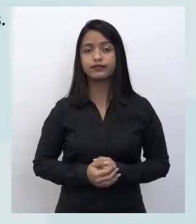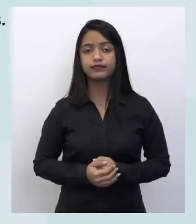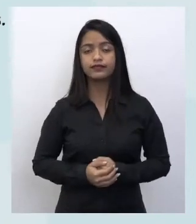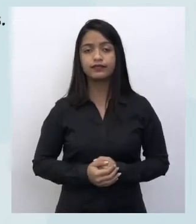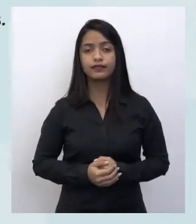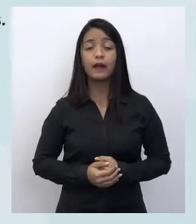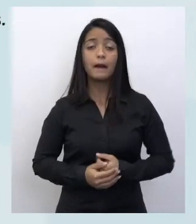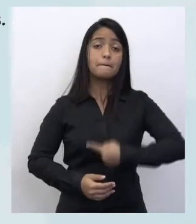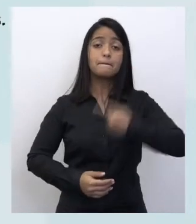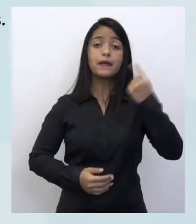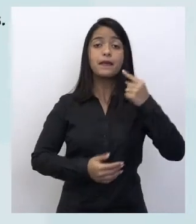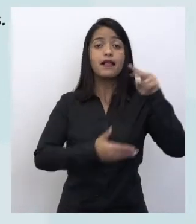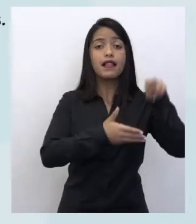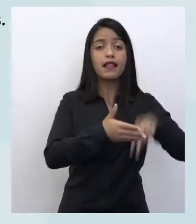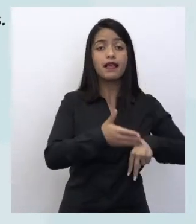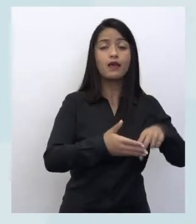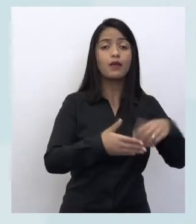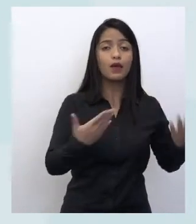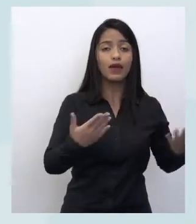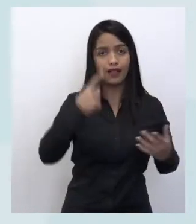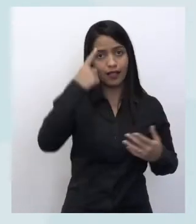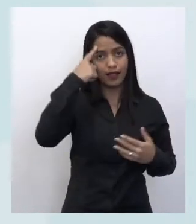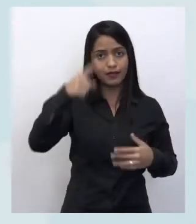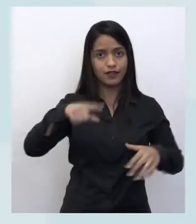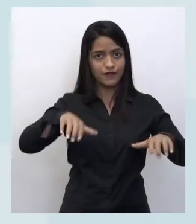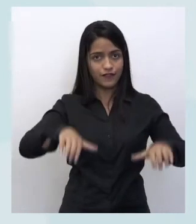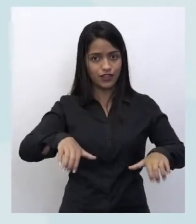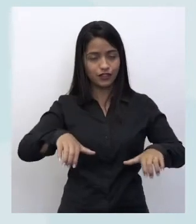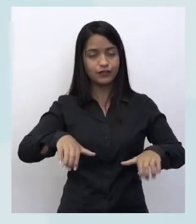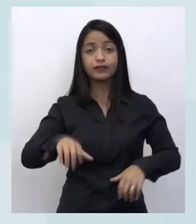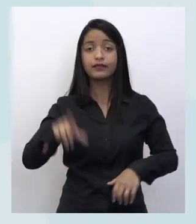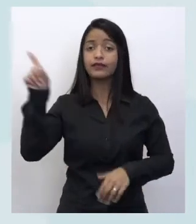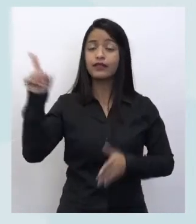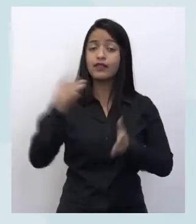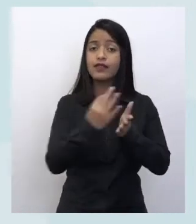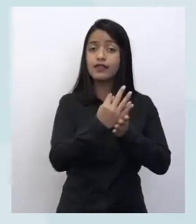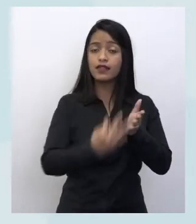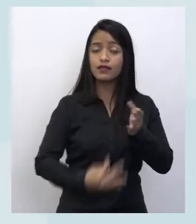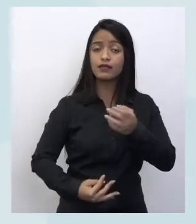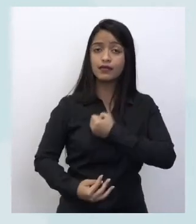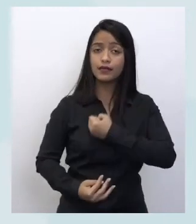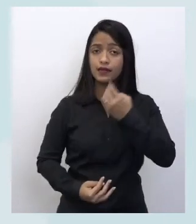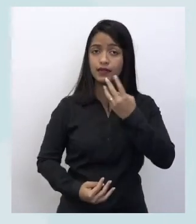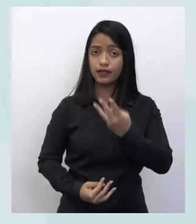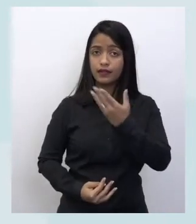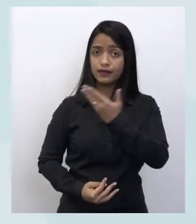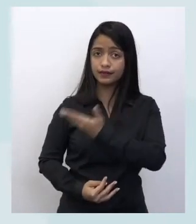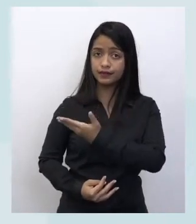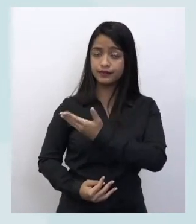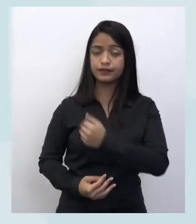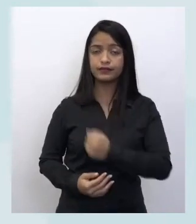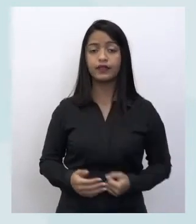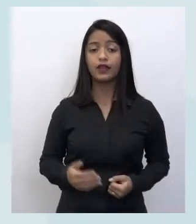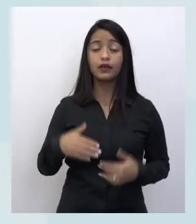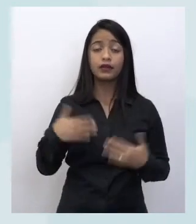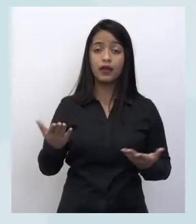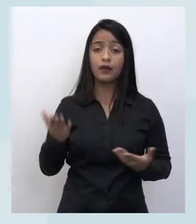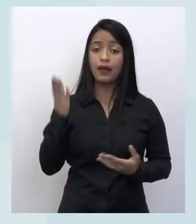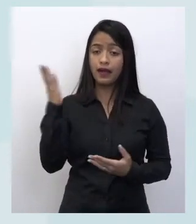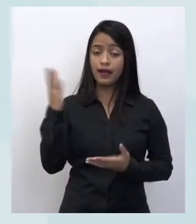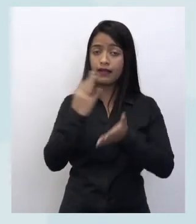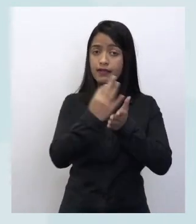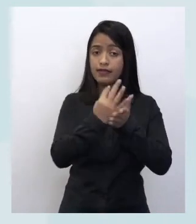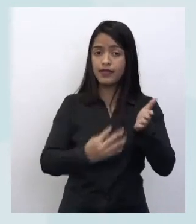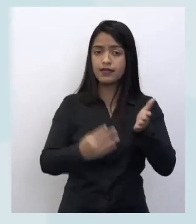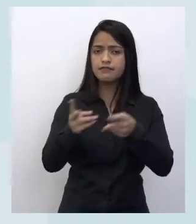Uhum. O primeiro foi a esfinge lá, certo? E aqui é o texto 3. Então, qual é a diferença estrutural que